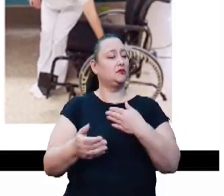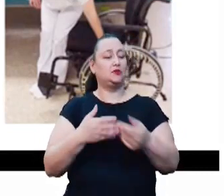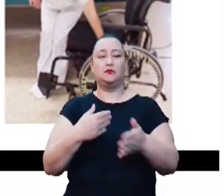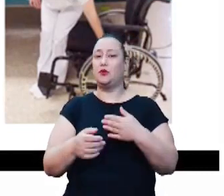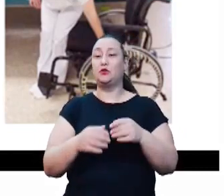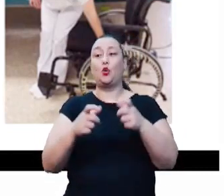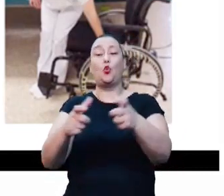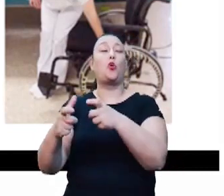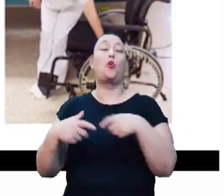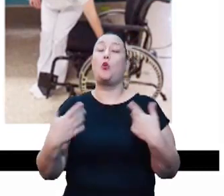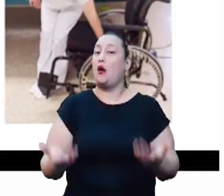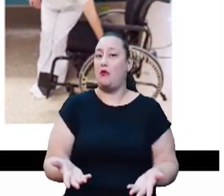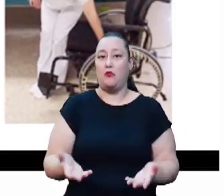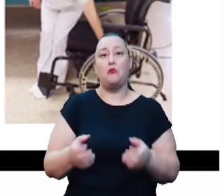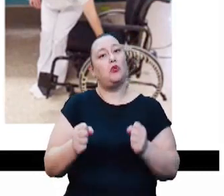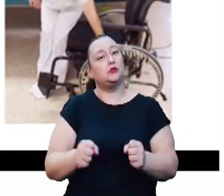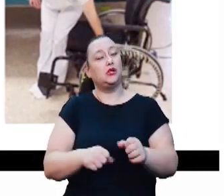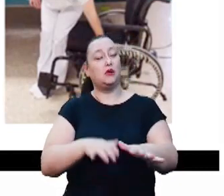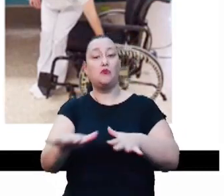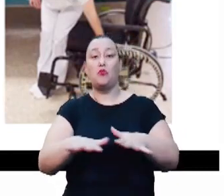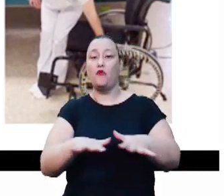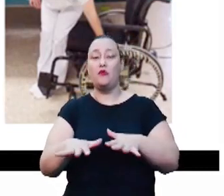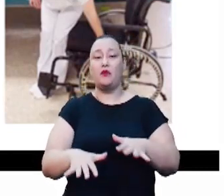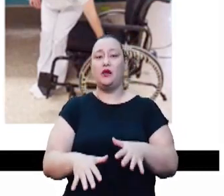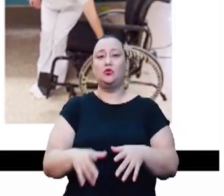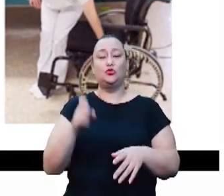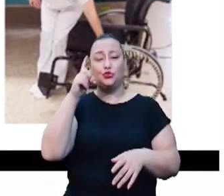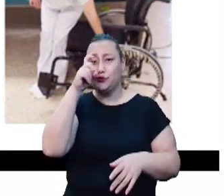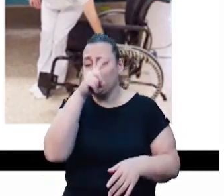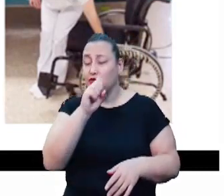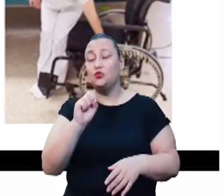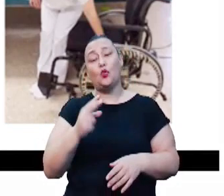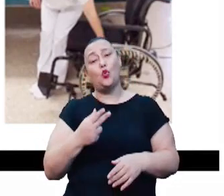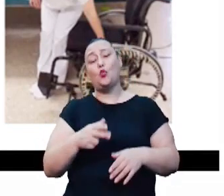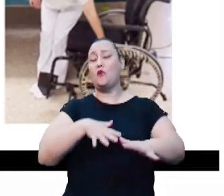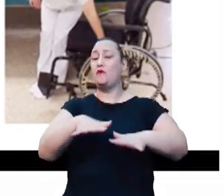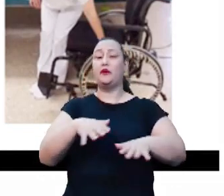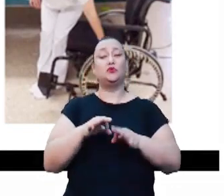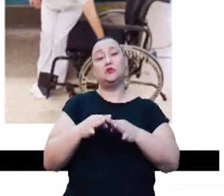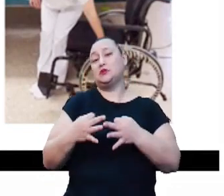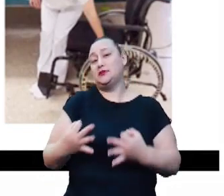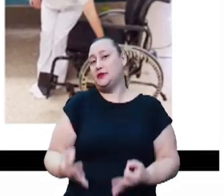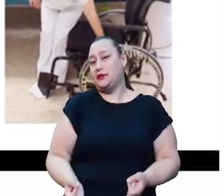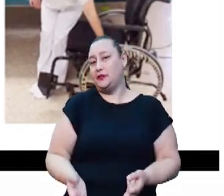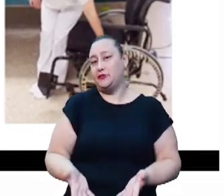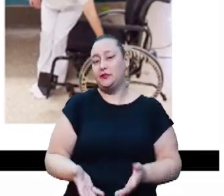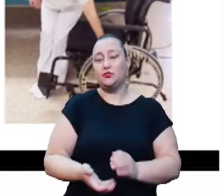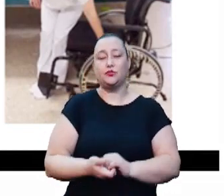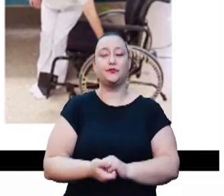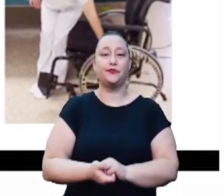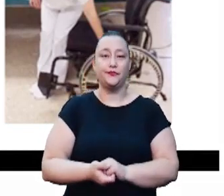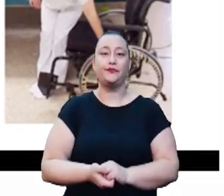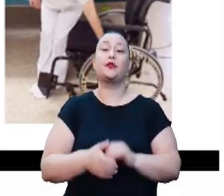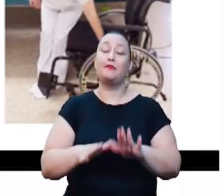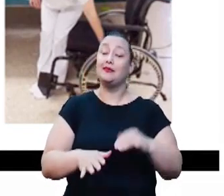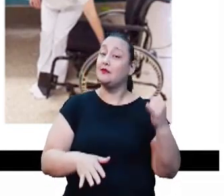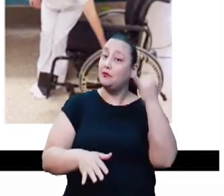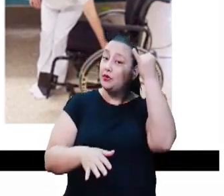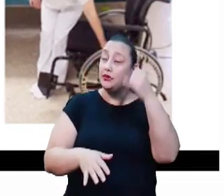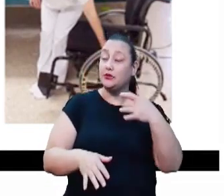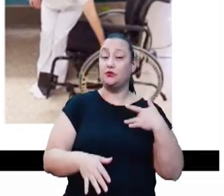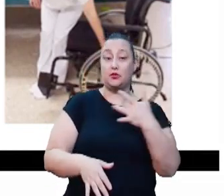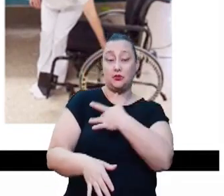seja, pode ser um movimento que é muito complexo, mas pode ser um movimento que é menos complexo, mas que é muito importante